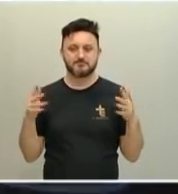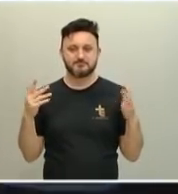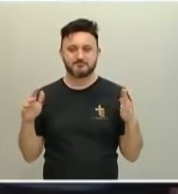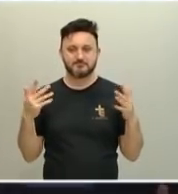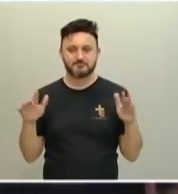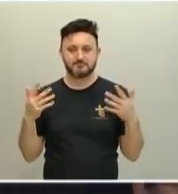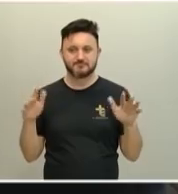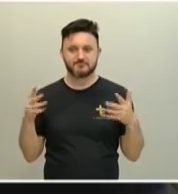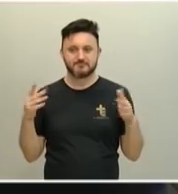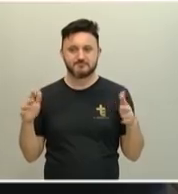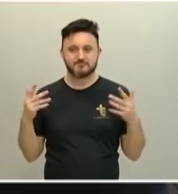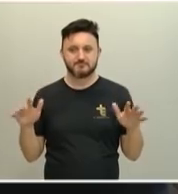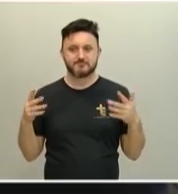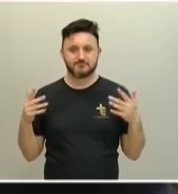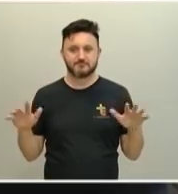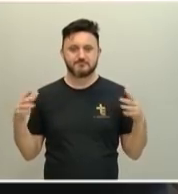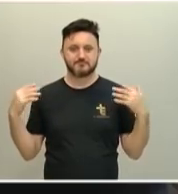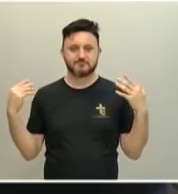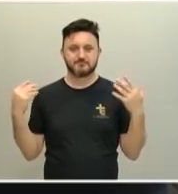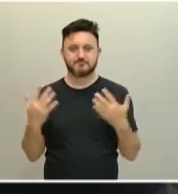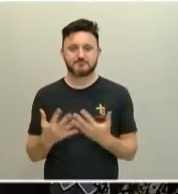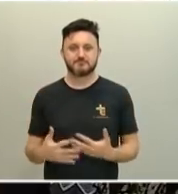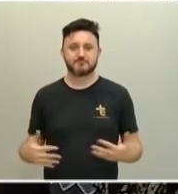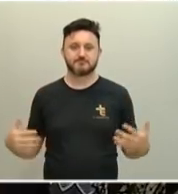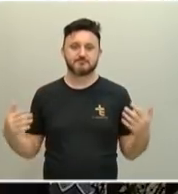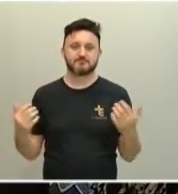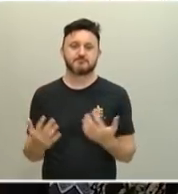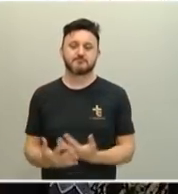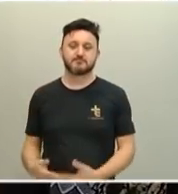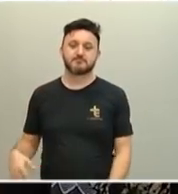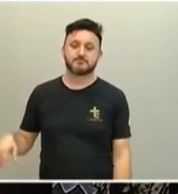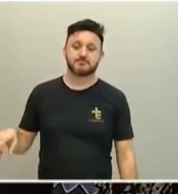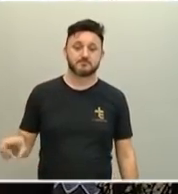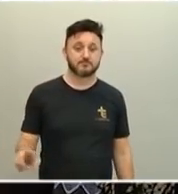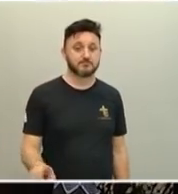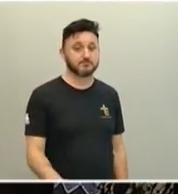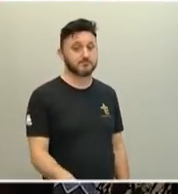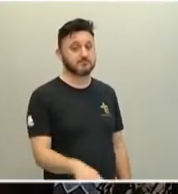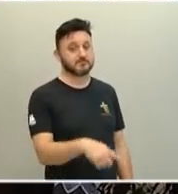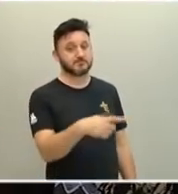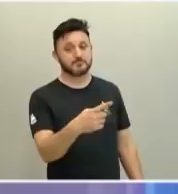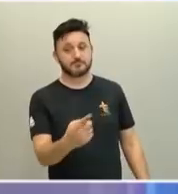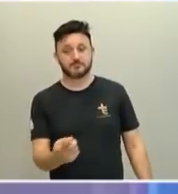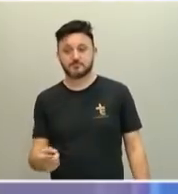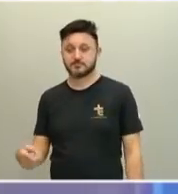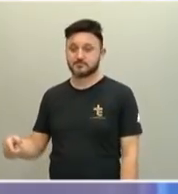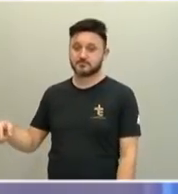Canta, canta, coragem, o meu deserto florirá. O meu deserto.